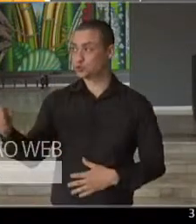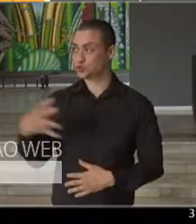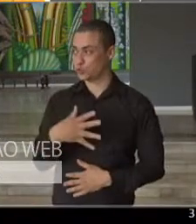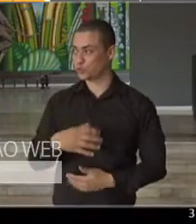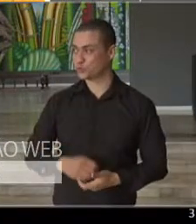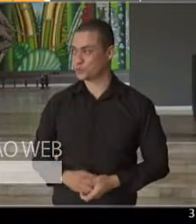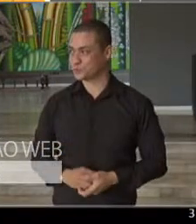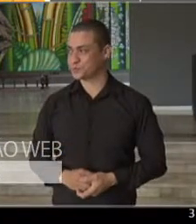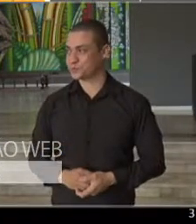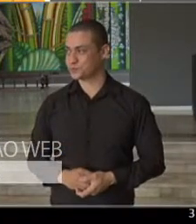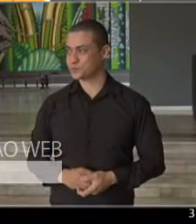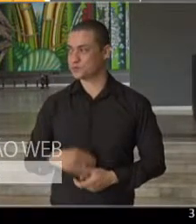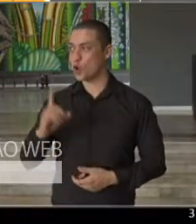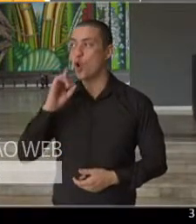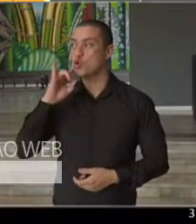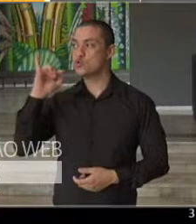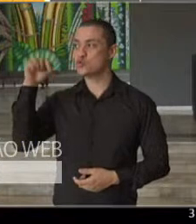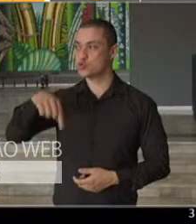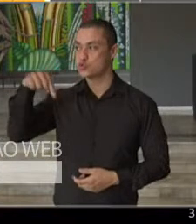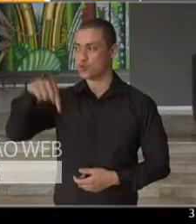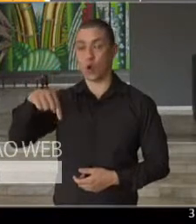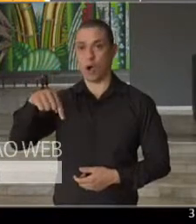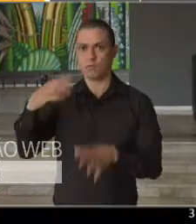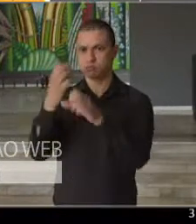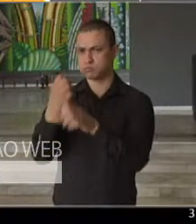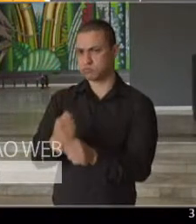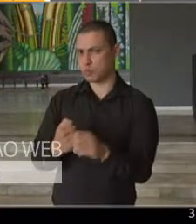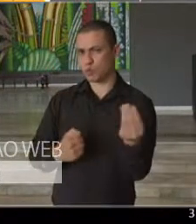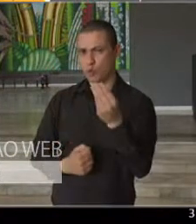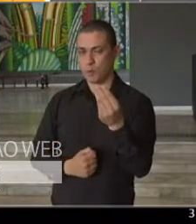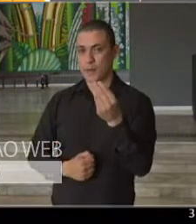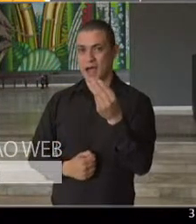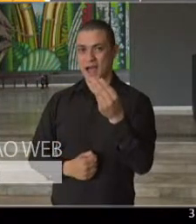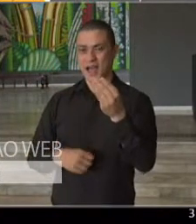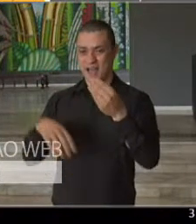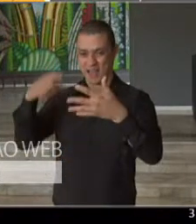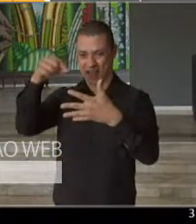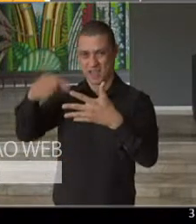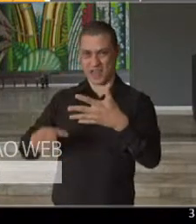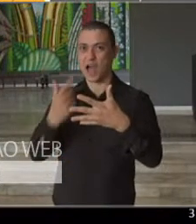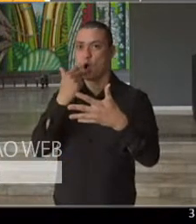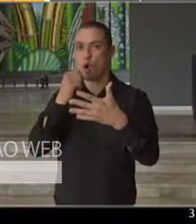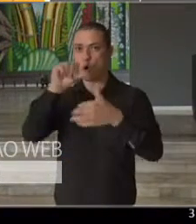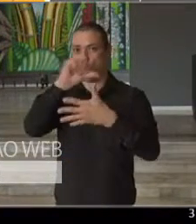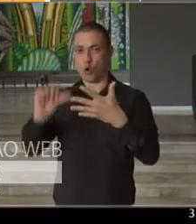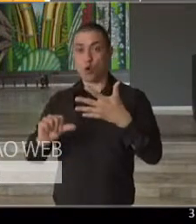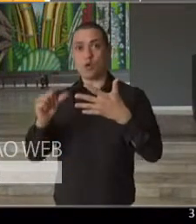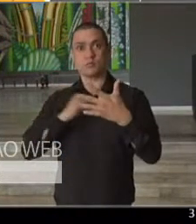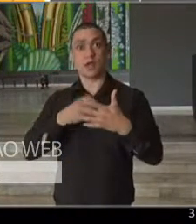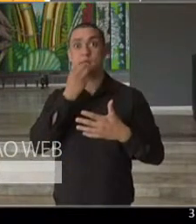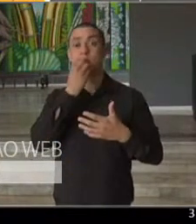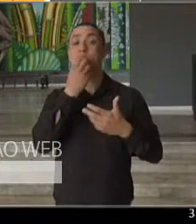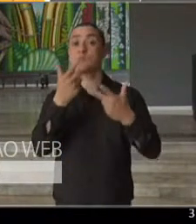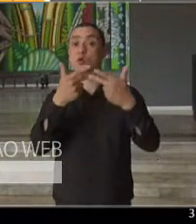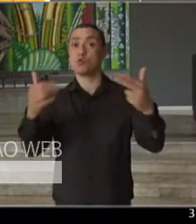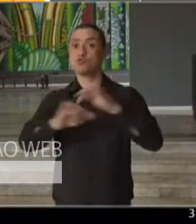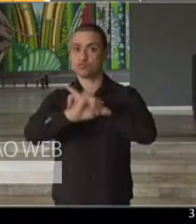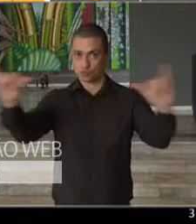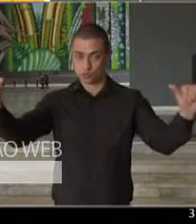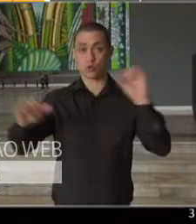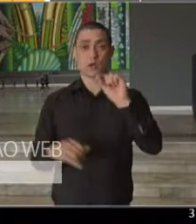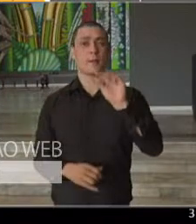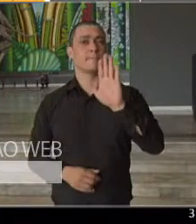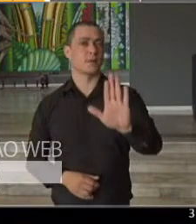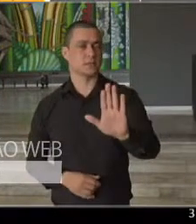atualizados na data de hoje, que foram utilizados como base para essa classificação. Temos aqui algumas notícias importantes,